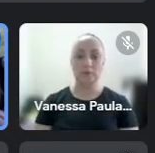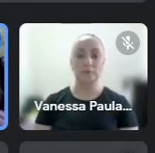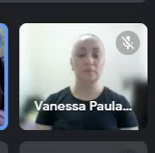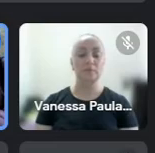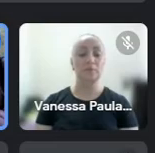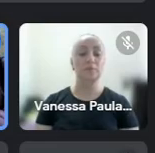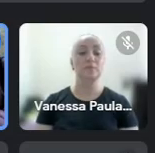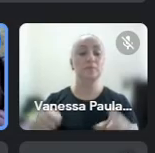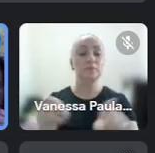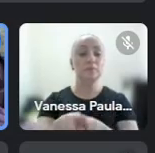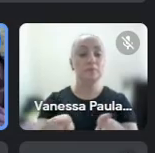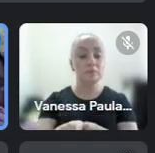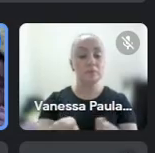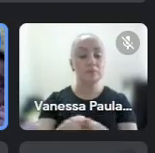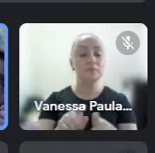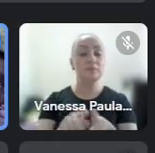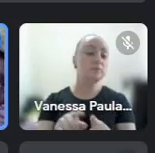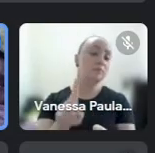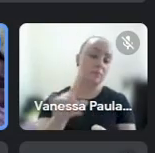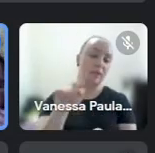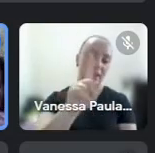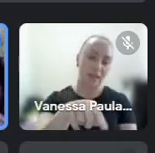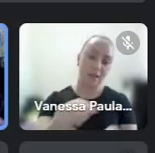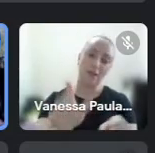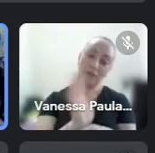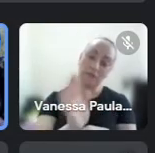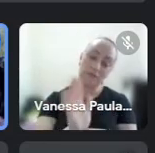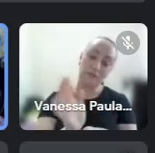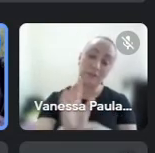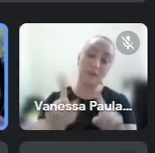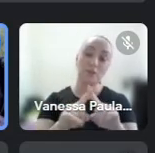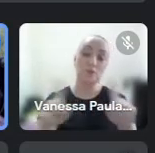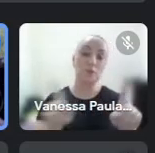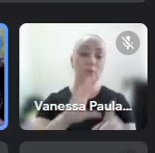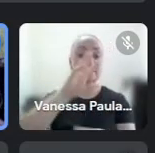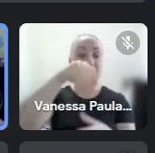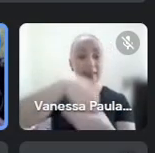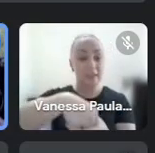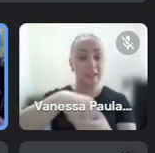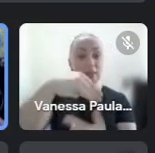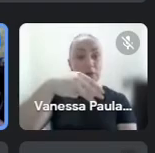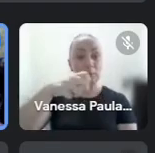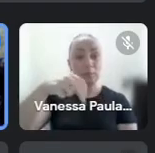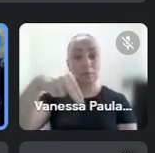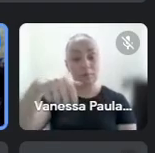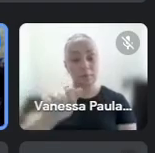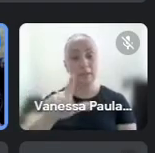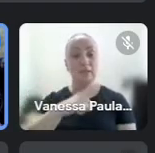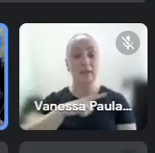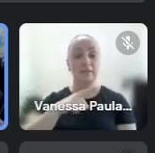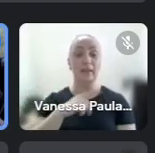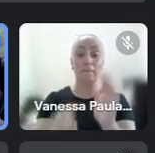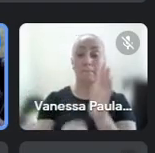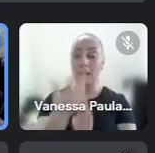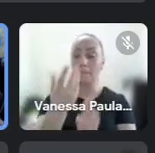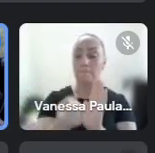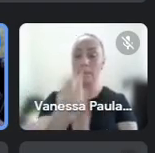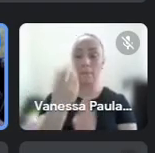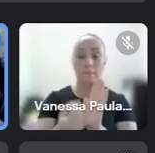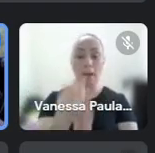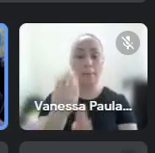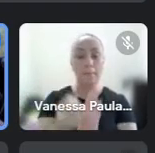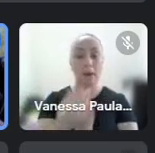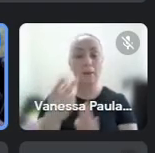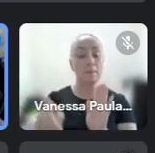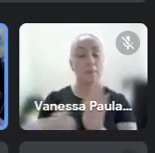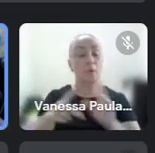E, bom, seria um vídeo, né? Mas aí dentro da mina o que acontece é que tem essa produção toda de